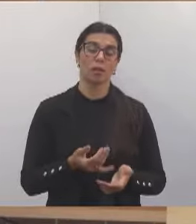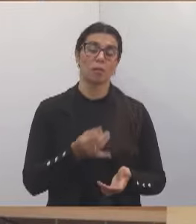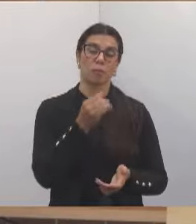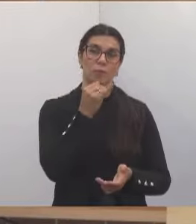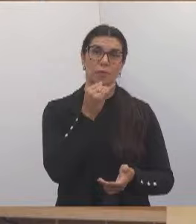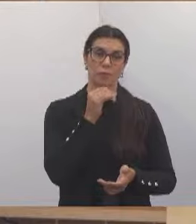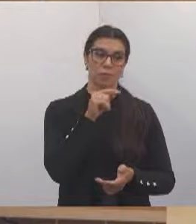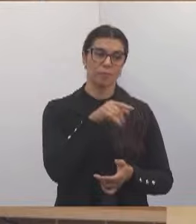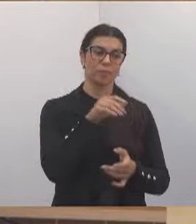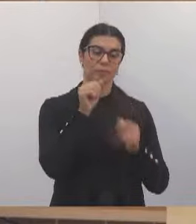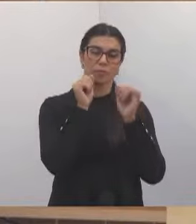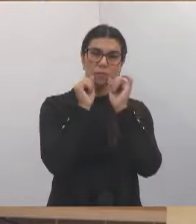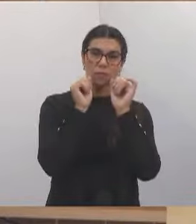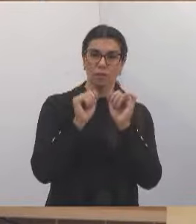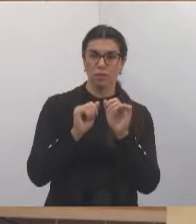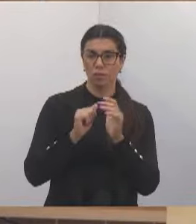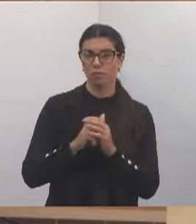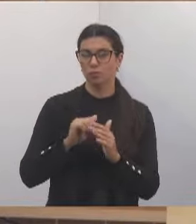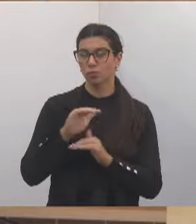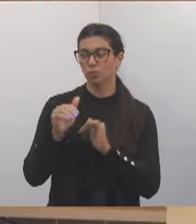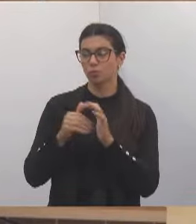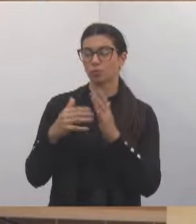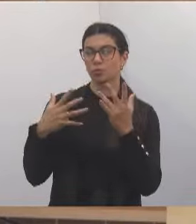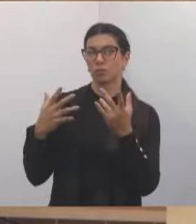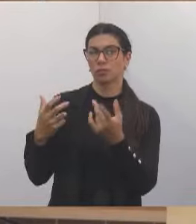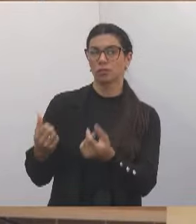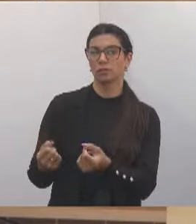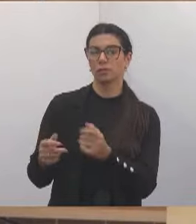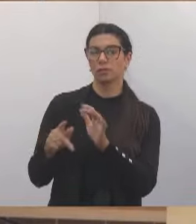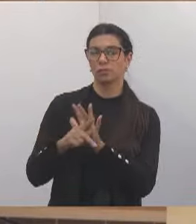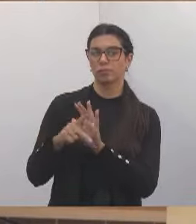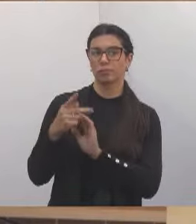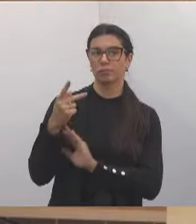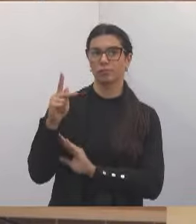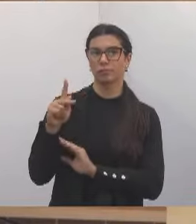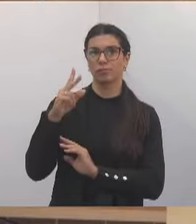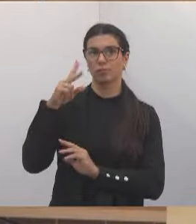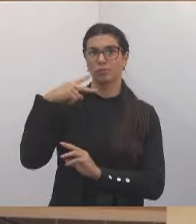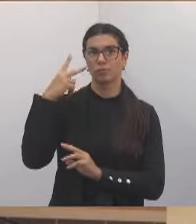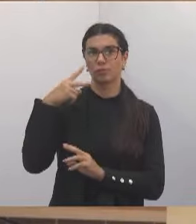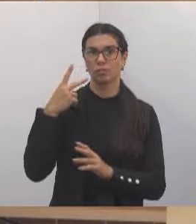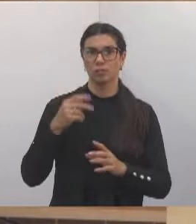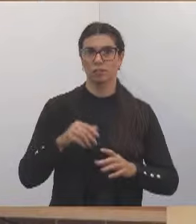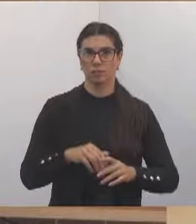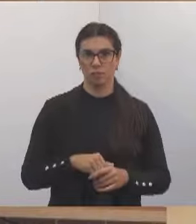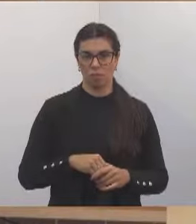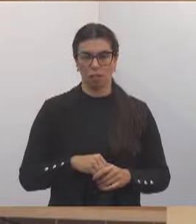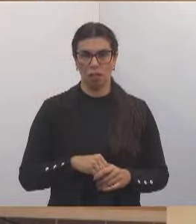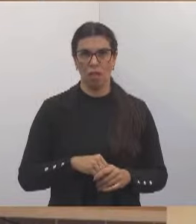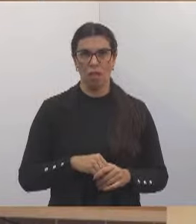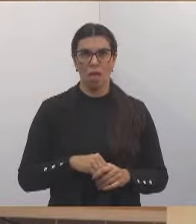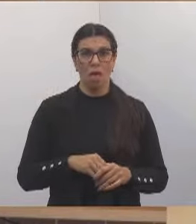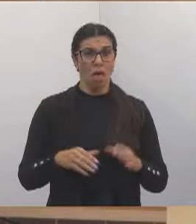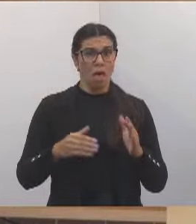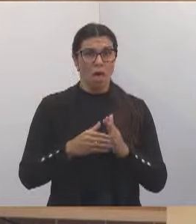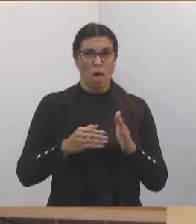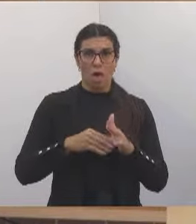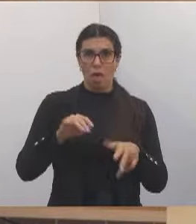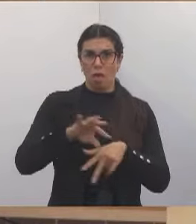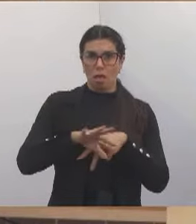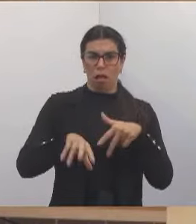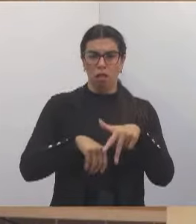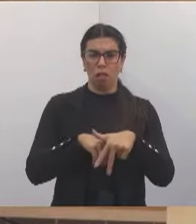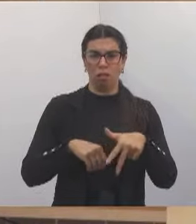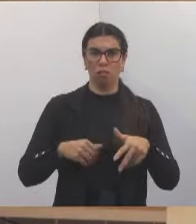tudo que é feito no gabinete, doutor Rodrigo Salomão. É aquele assessor que aceita tudo. Aquele assessor que fala: ah, vai